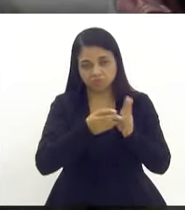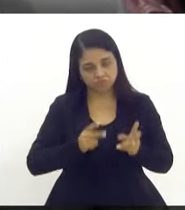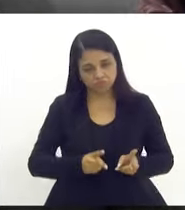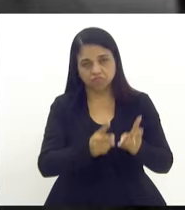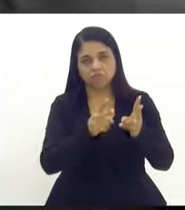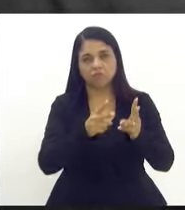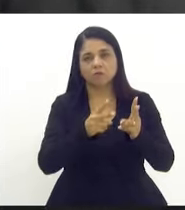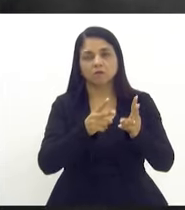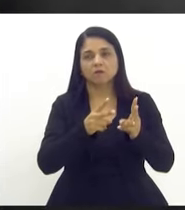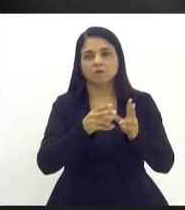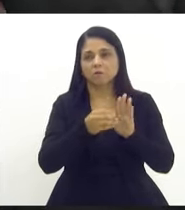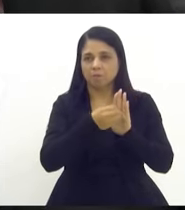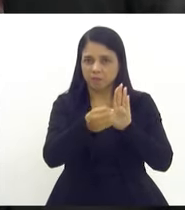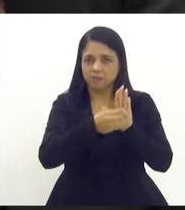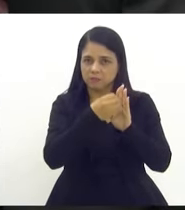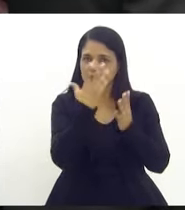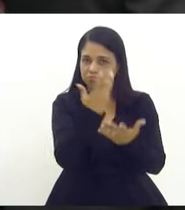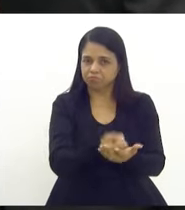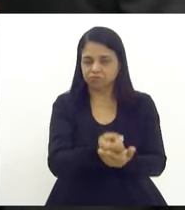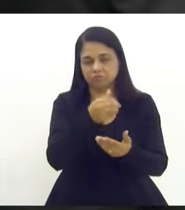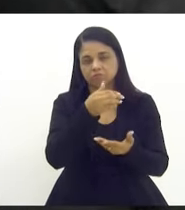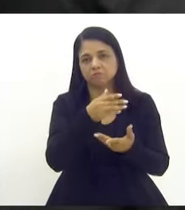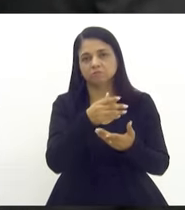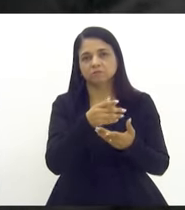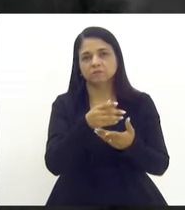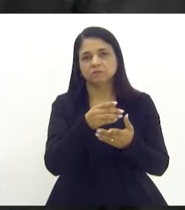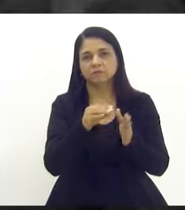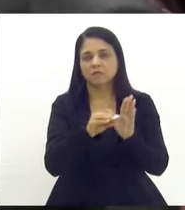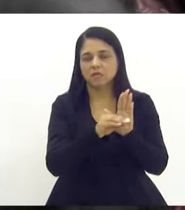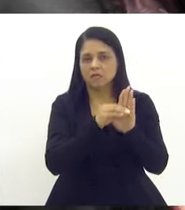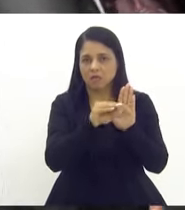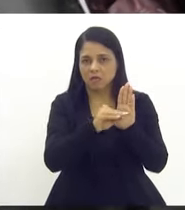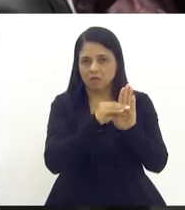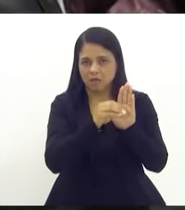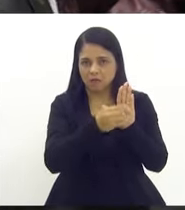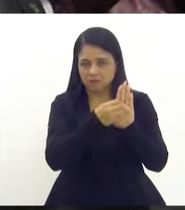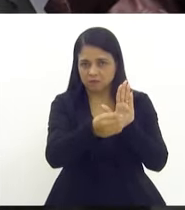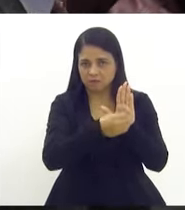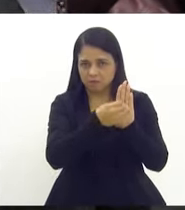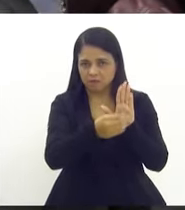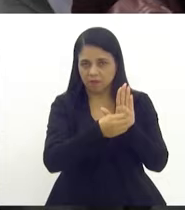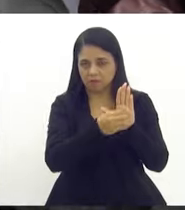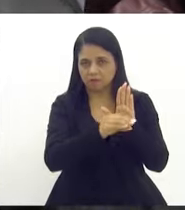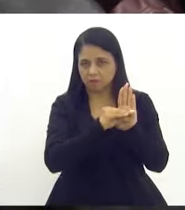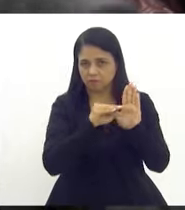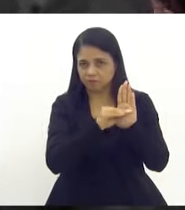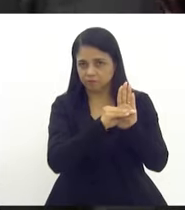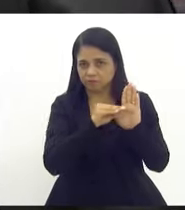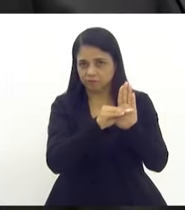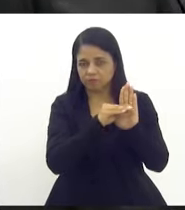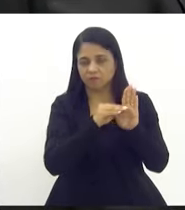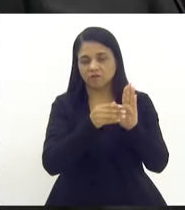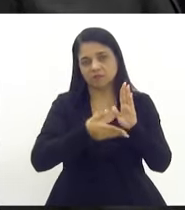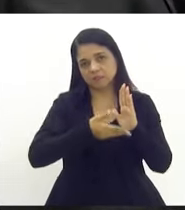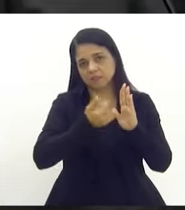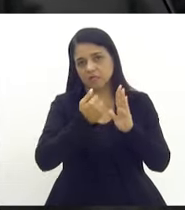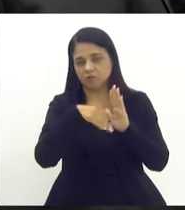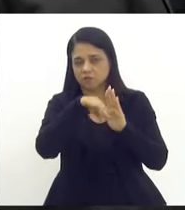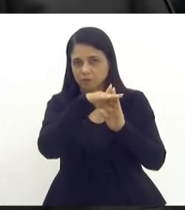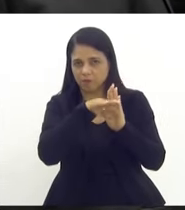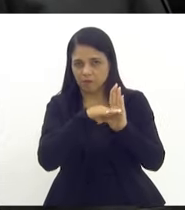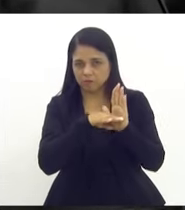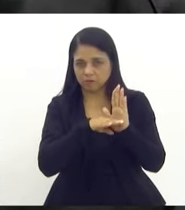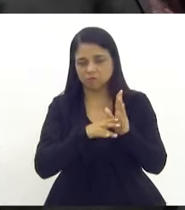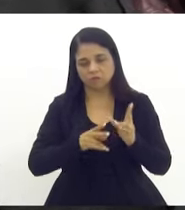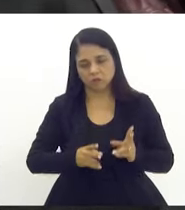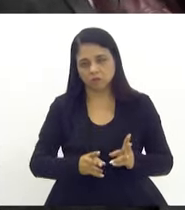é favorável, mas recebidas emendas vai sair de pauta e a gente vai fazer a tramitação